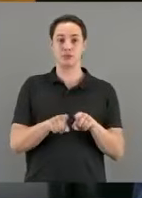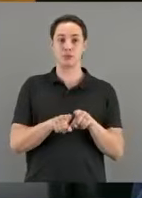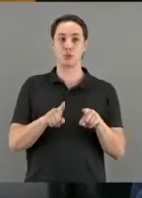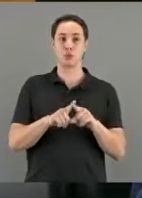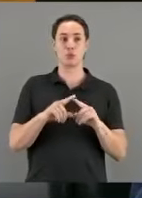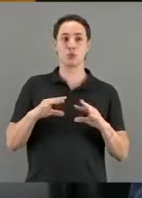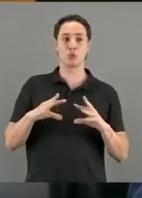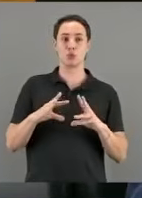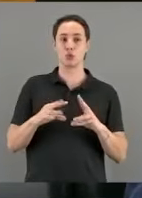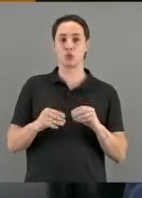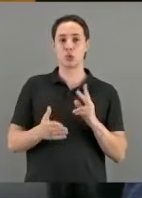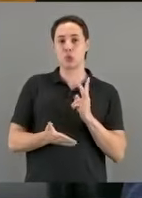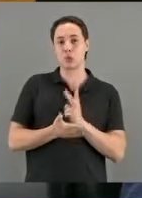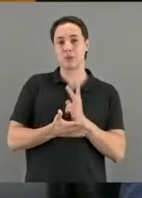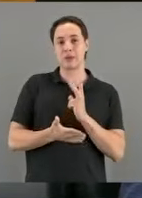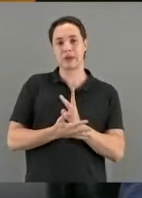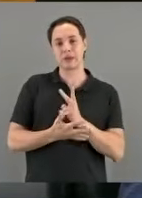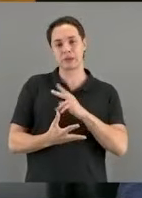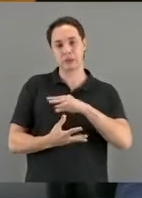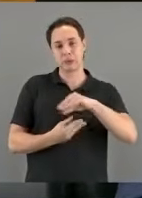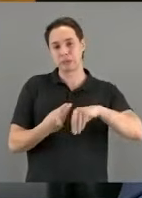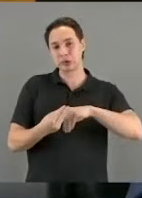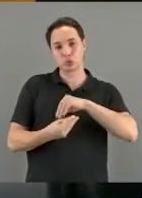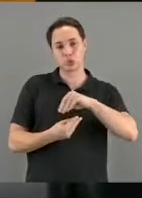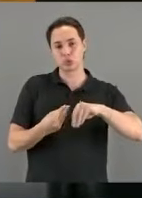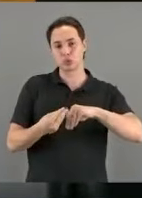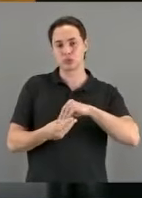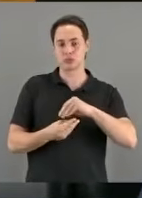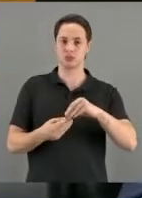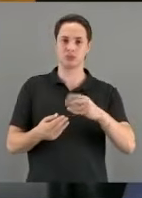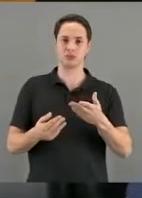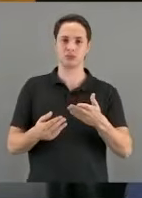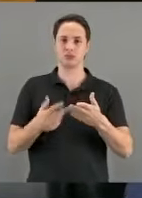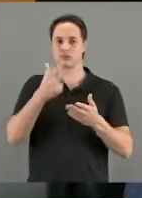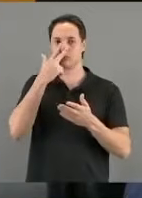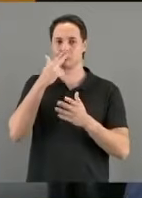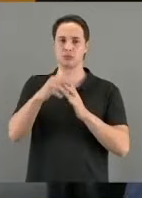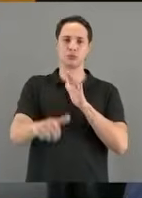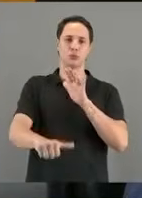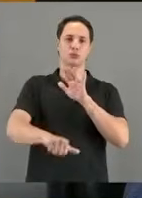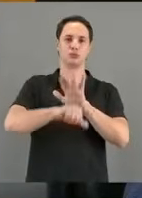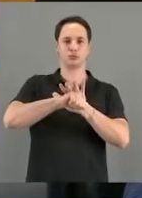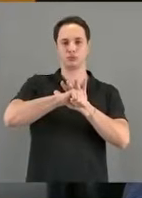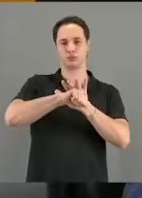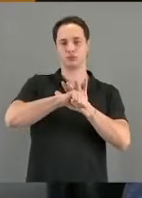mesma panela, senhor presidente. A panela criminosa do